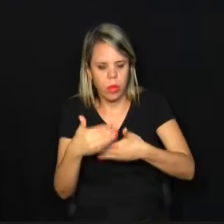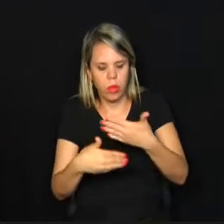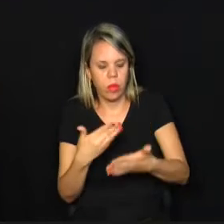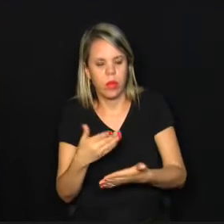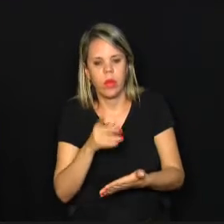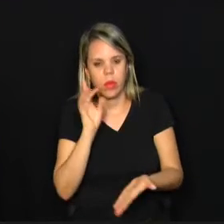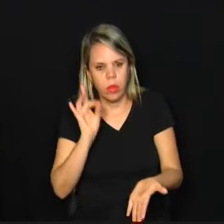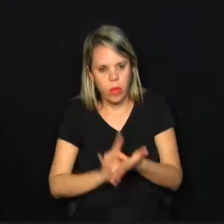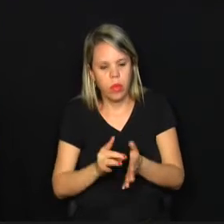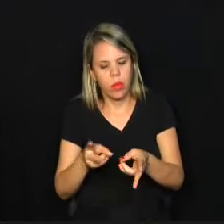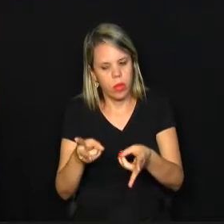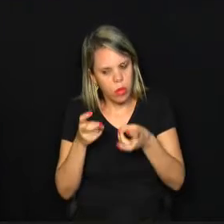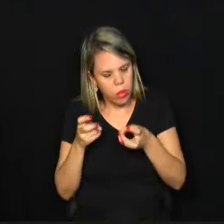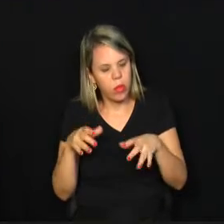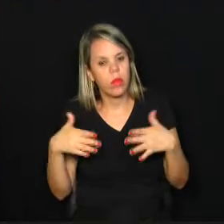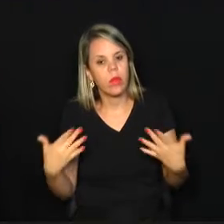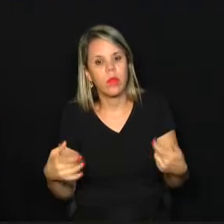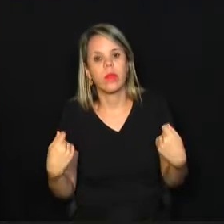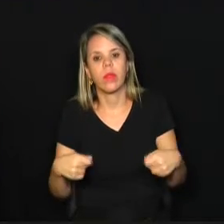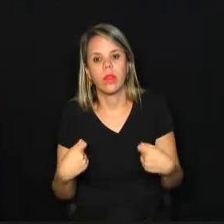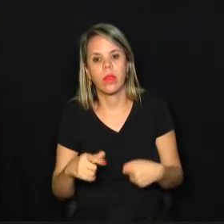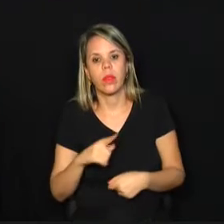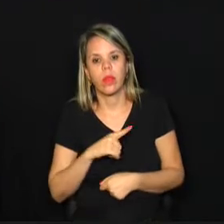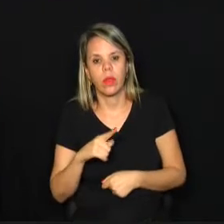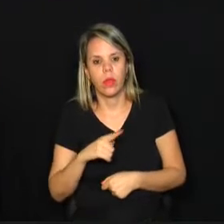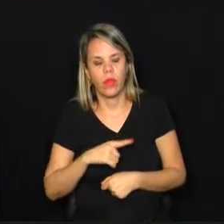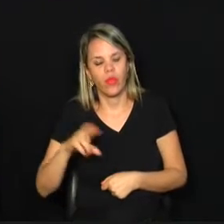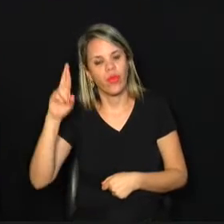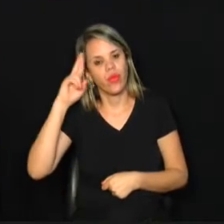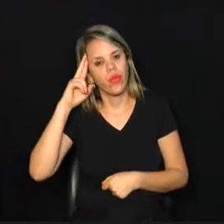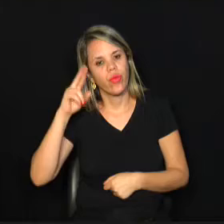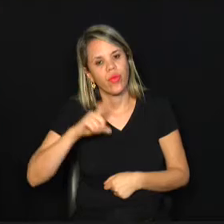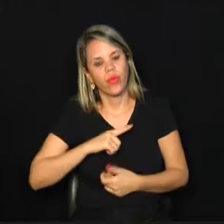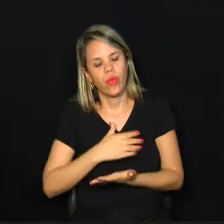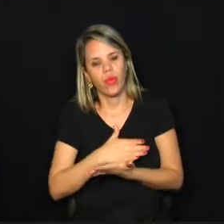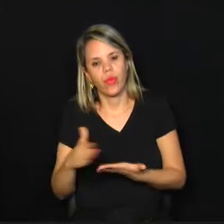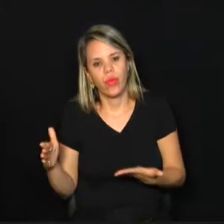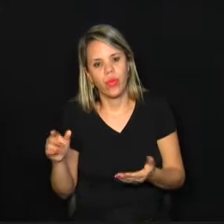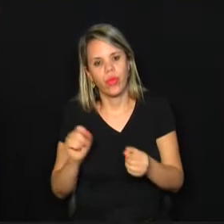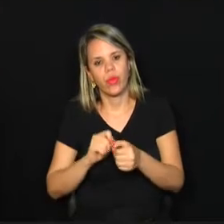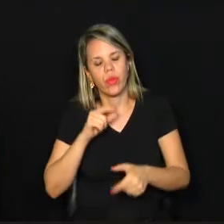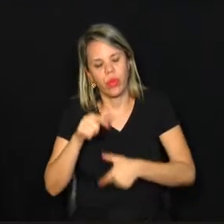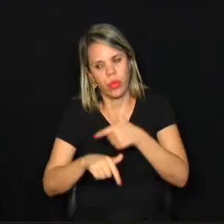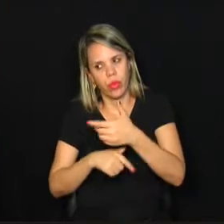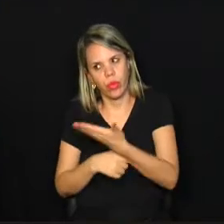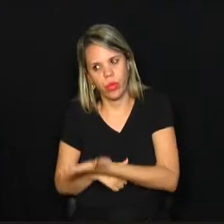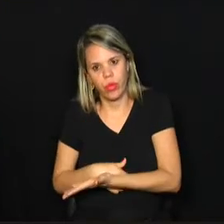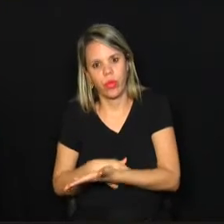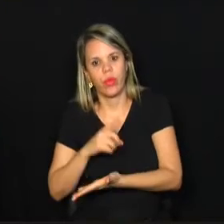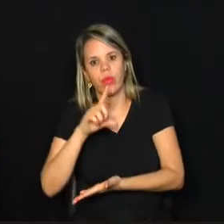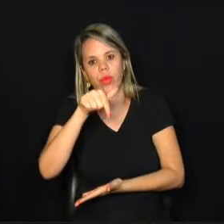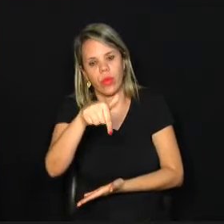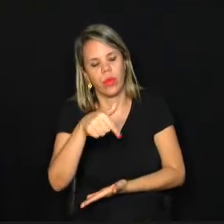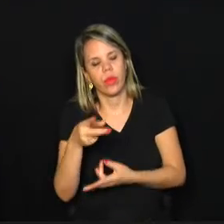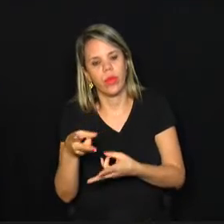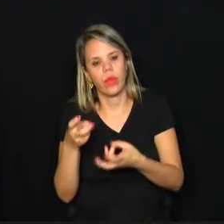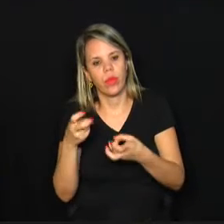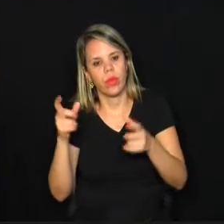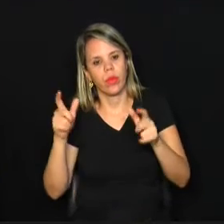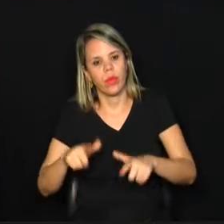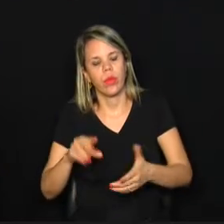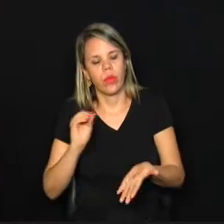de fato, perceber qual que é a necessidade que a gente tem de chefia. A gente tem que começar a fazer o trabalho para depois perceber onde é que